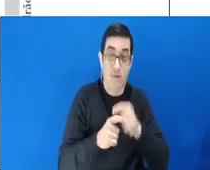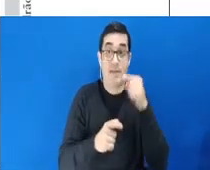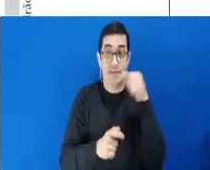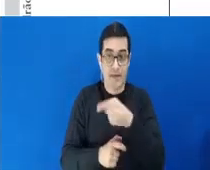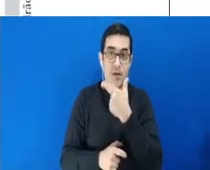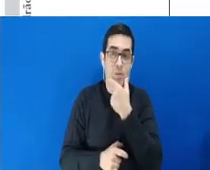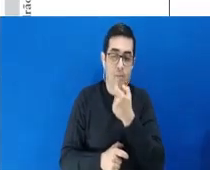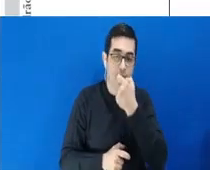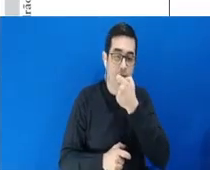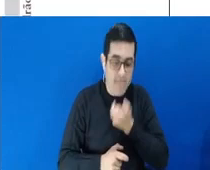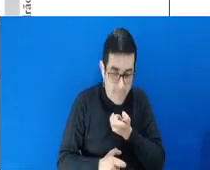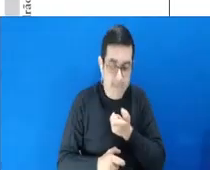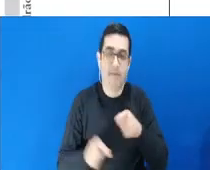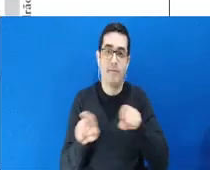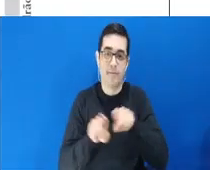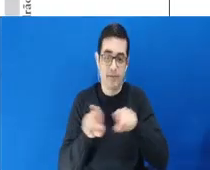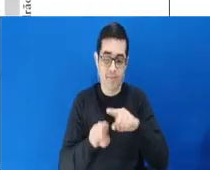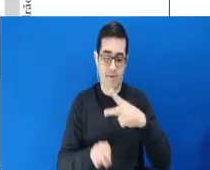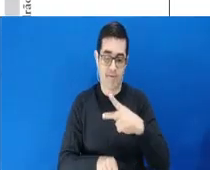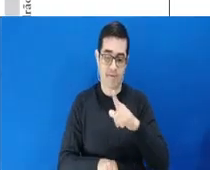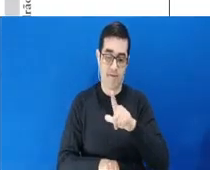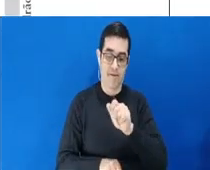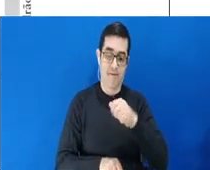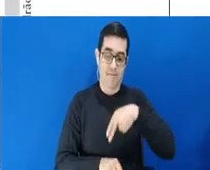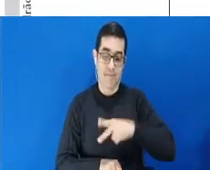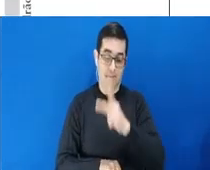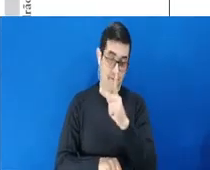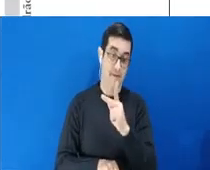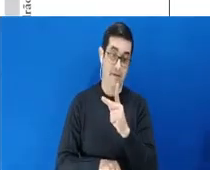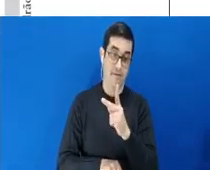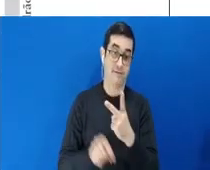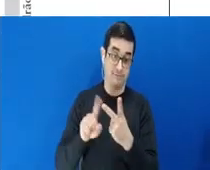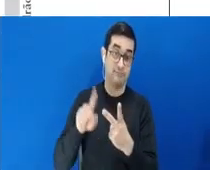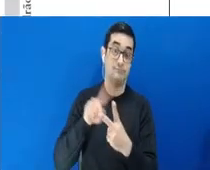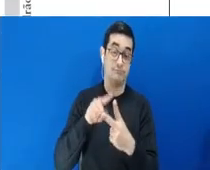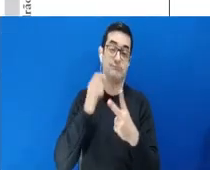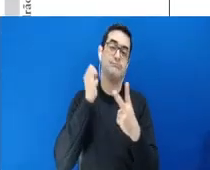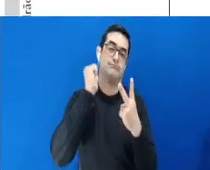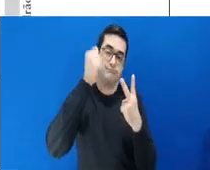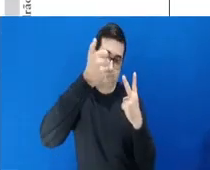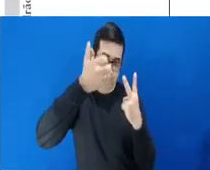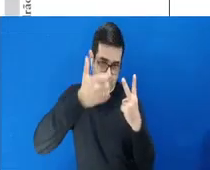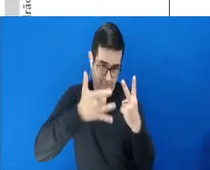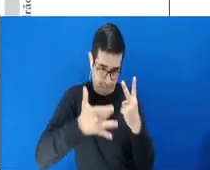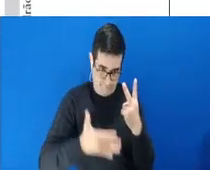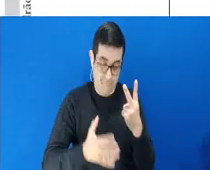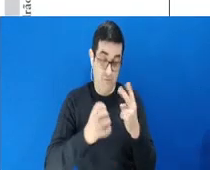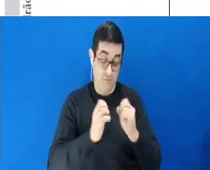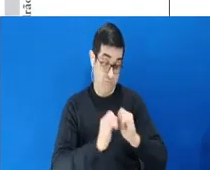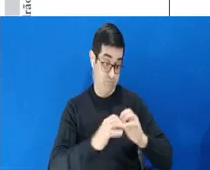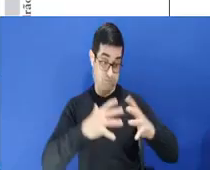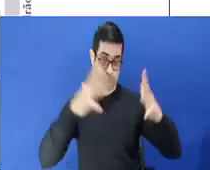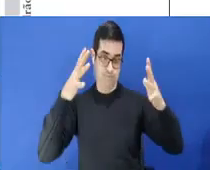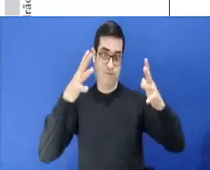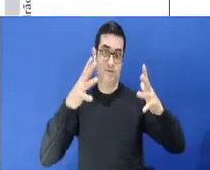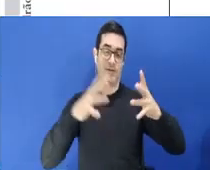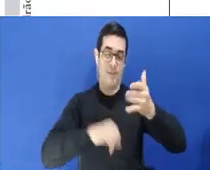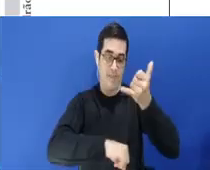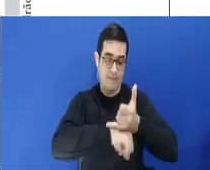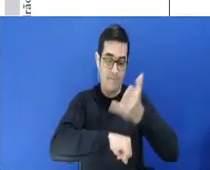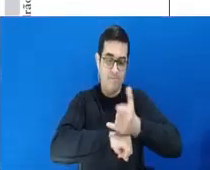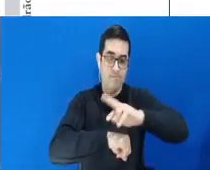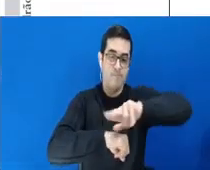Então eles usam para explicar a incandescência dos metais e Bohr vai utilizar para o modelo